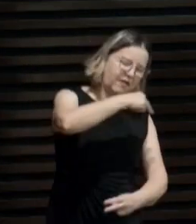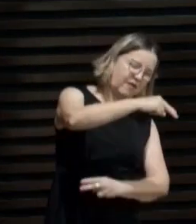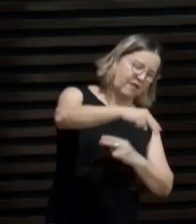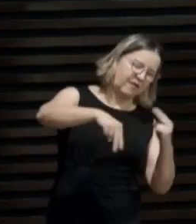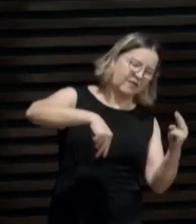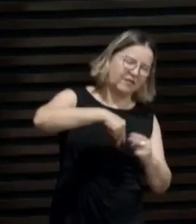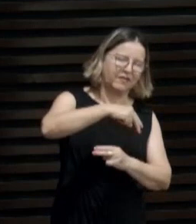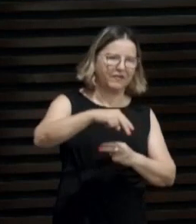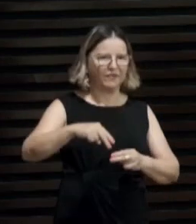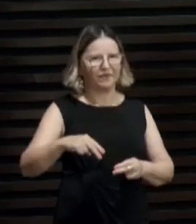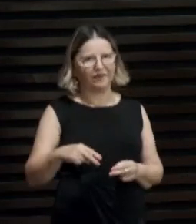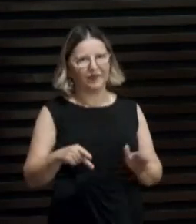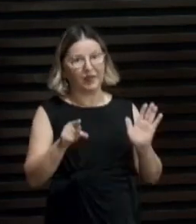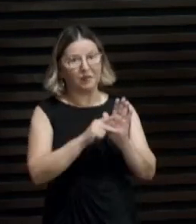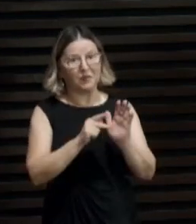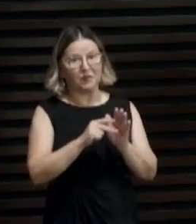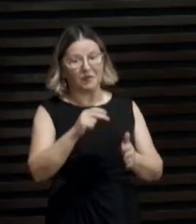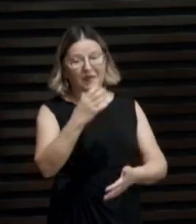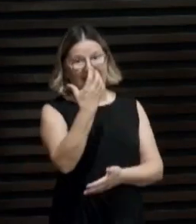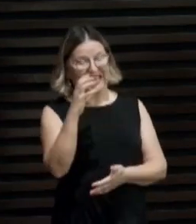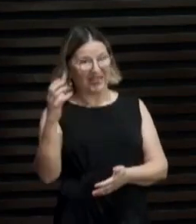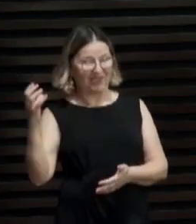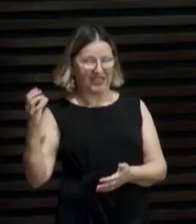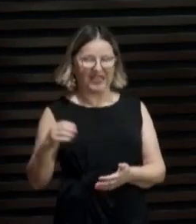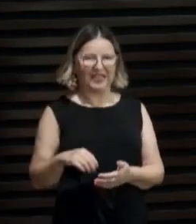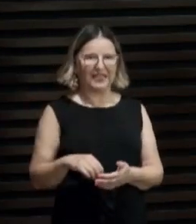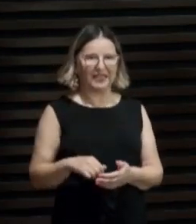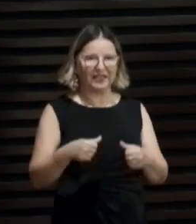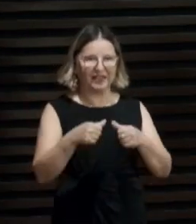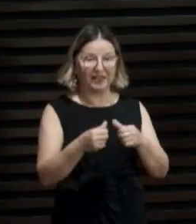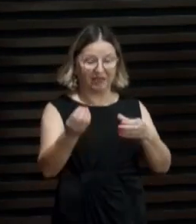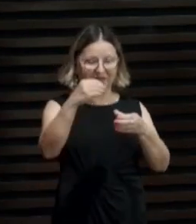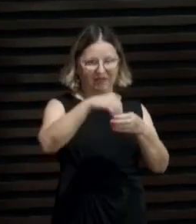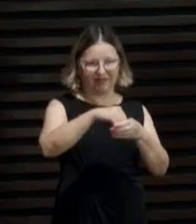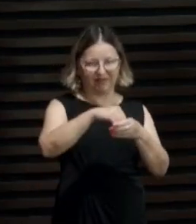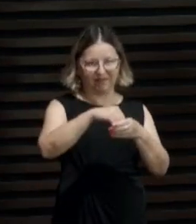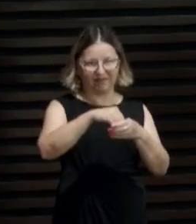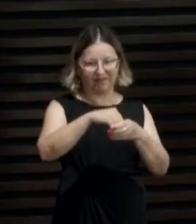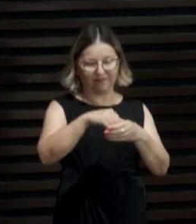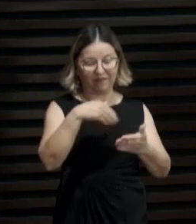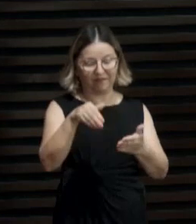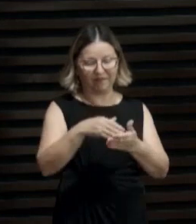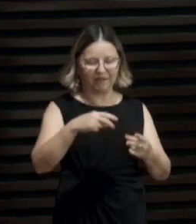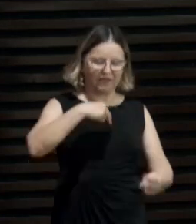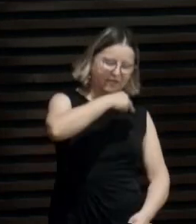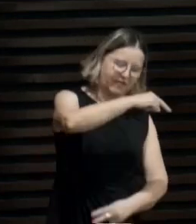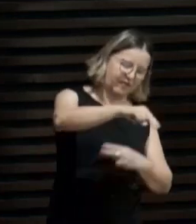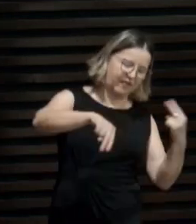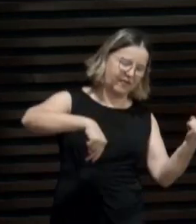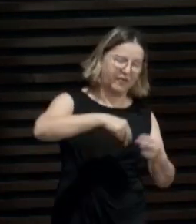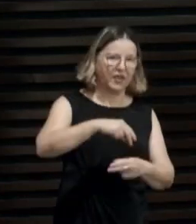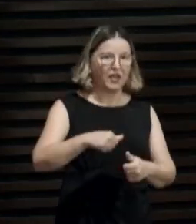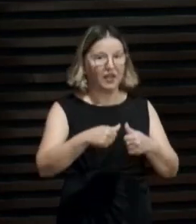ele é a própria natureza, ele está contido em todo o universo. Isto é